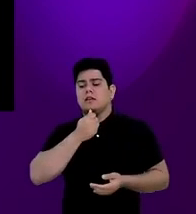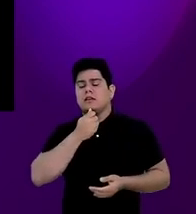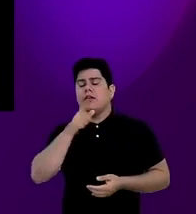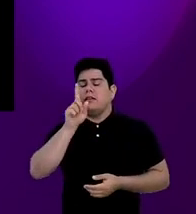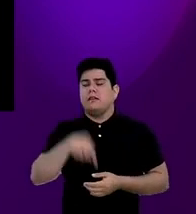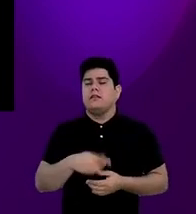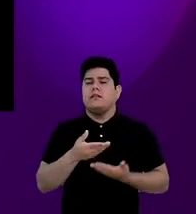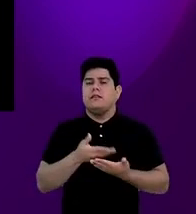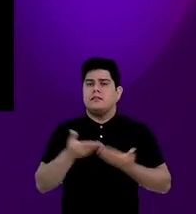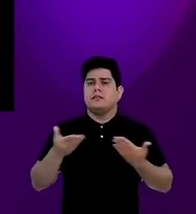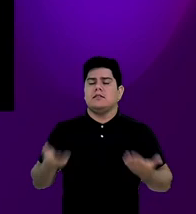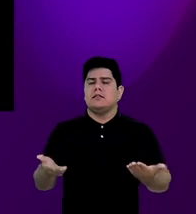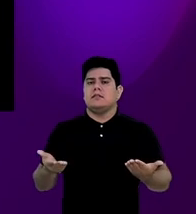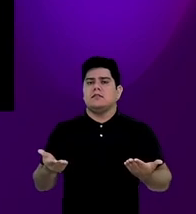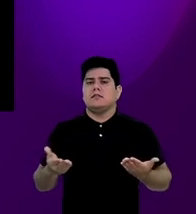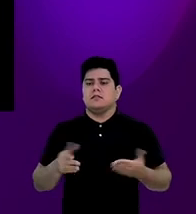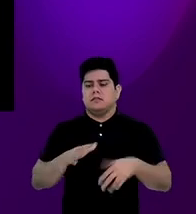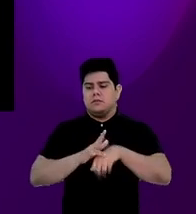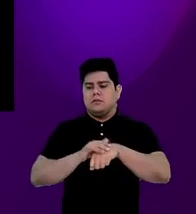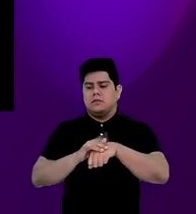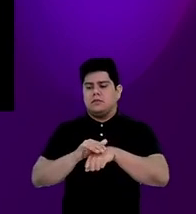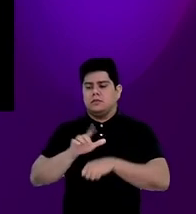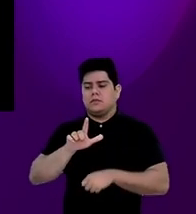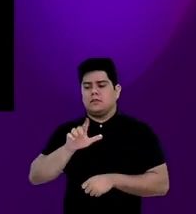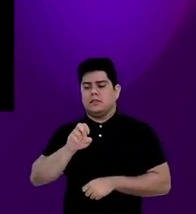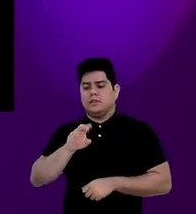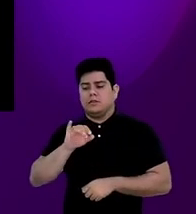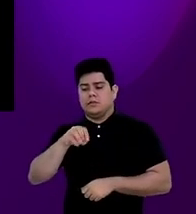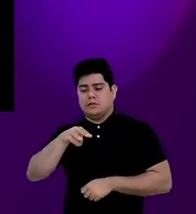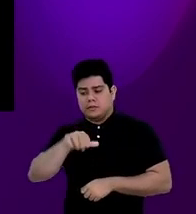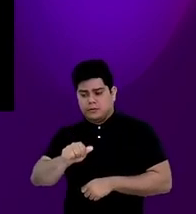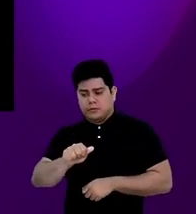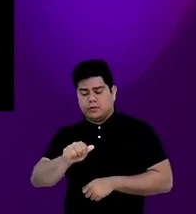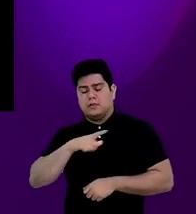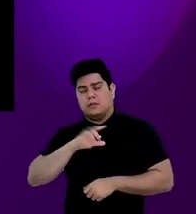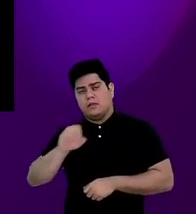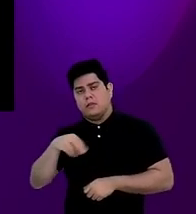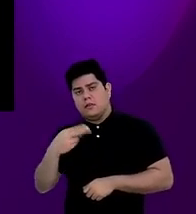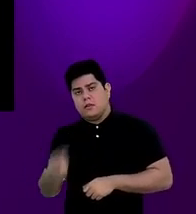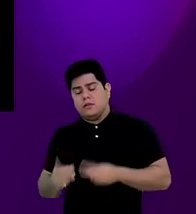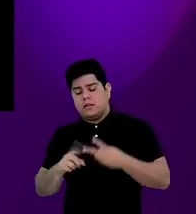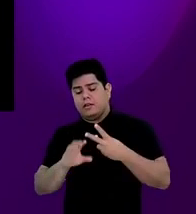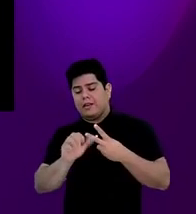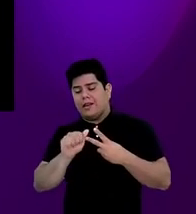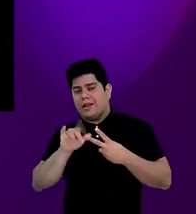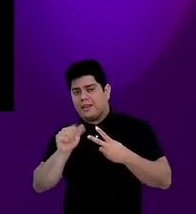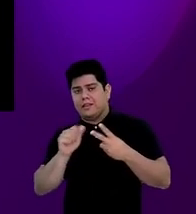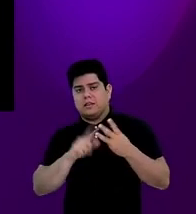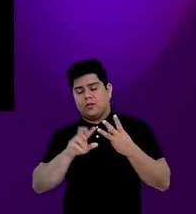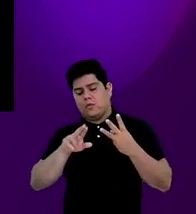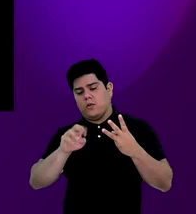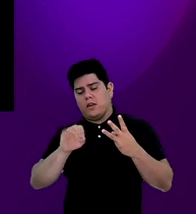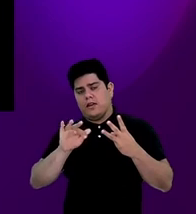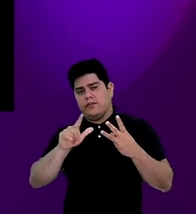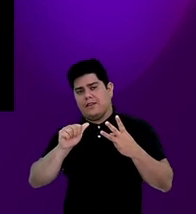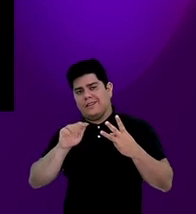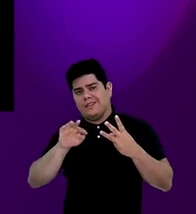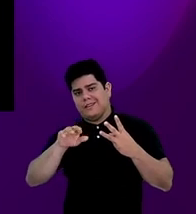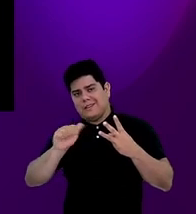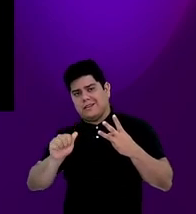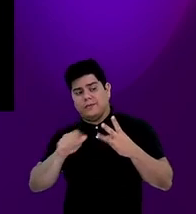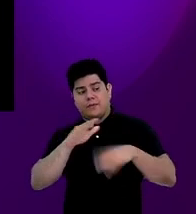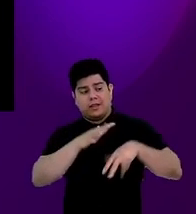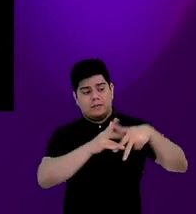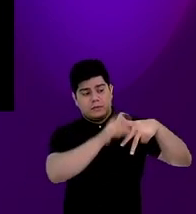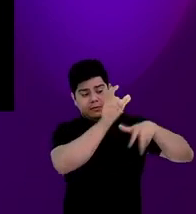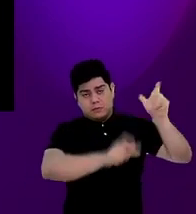com leucemia linfóide aguda recaída ou refratária B. Esses pacientes, então, foram 92